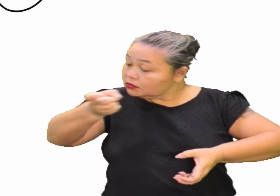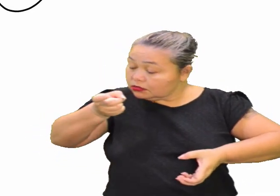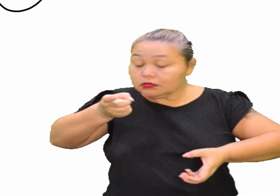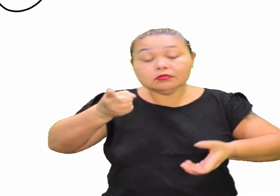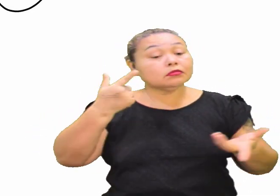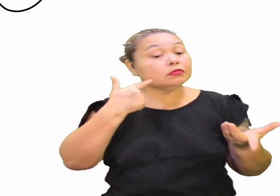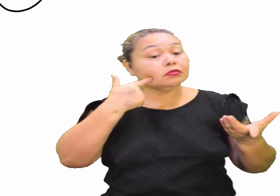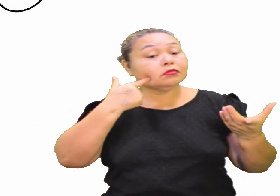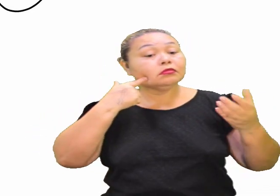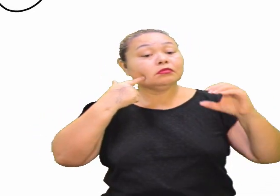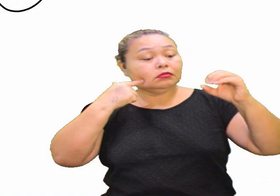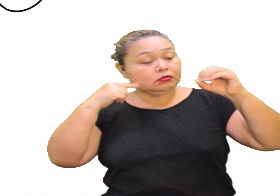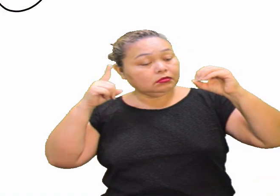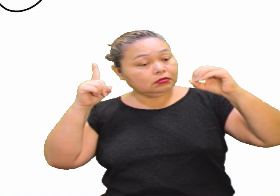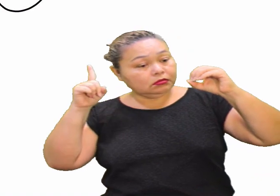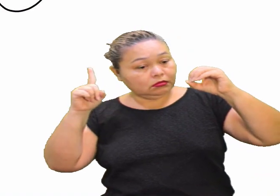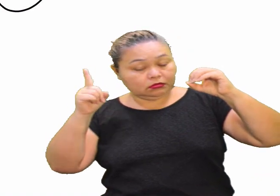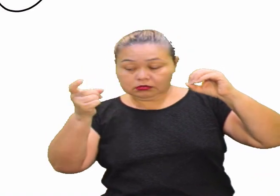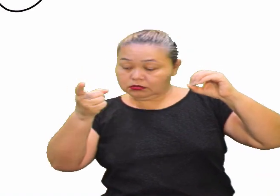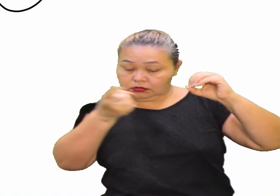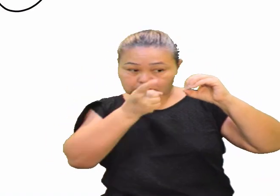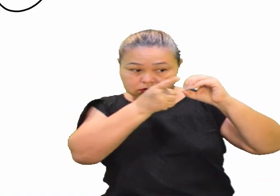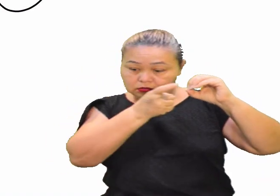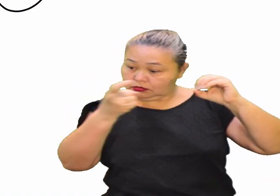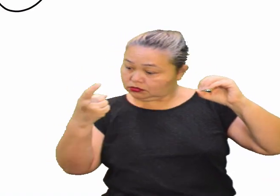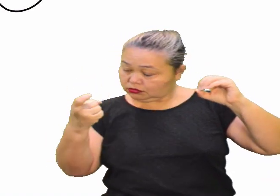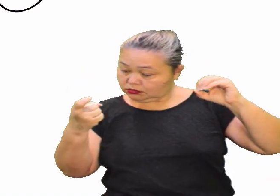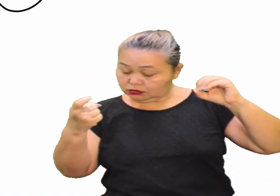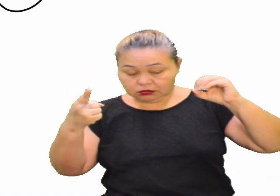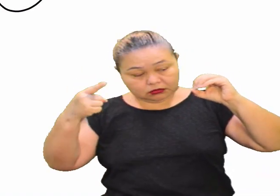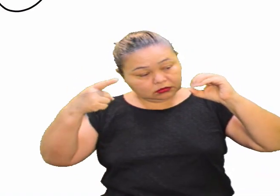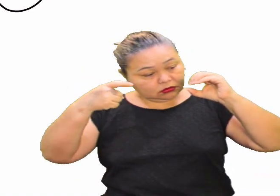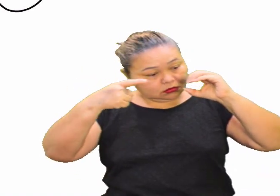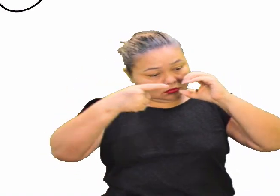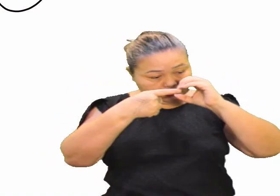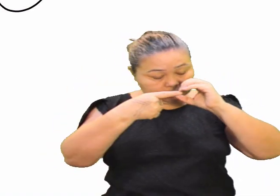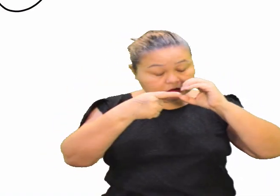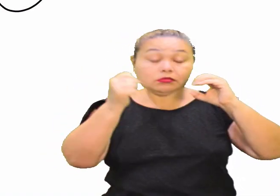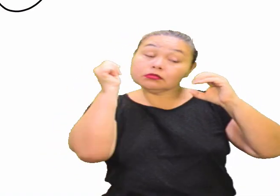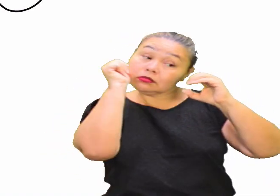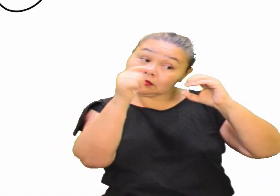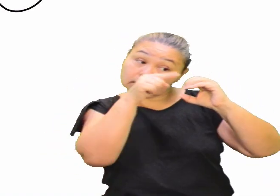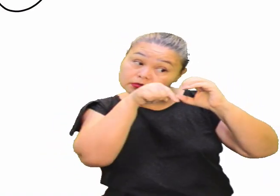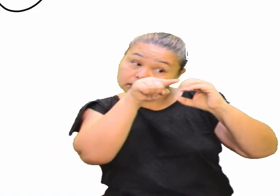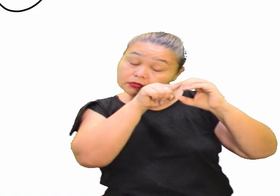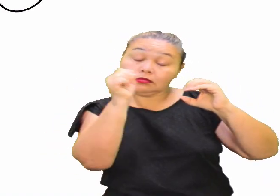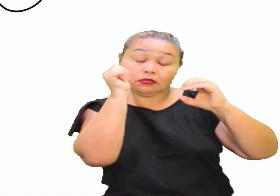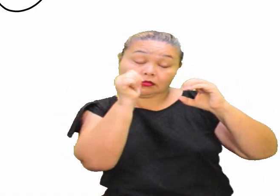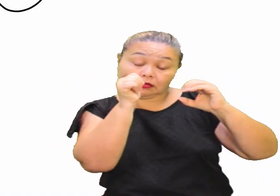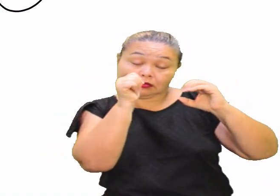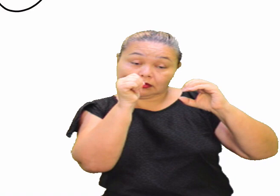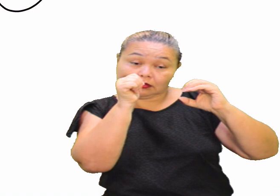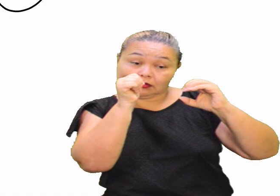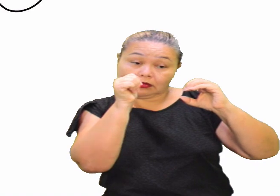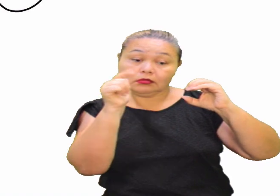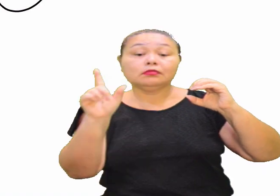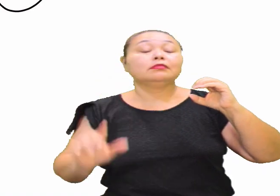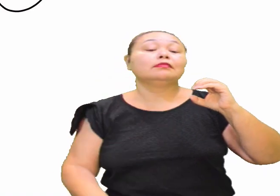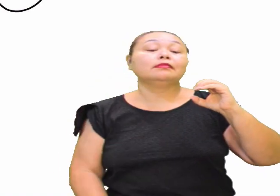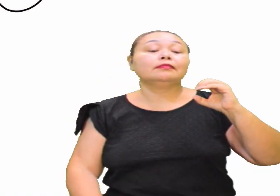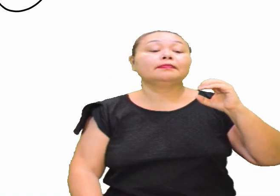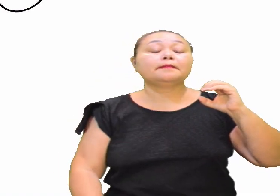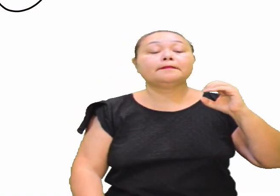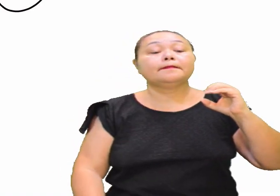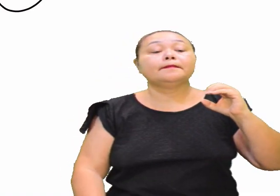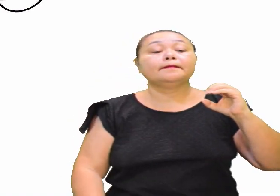No nosso evento, nós temos, imagine um casal que já teve